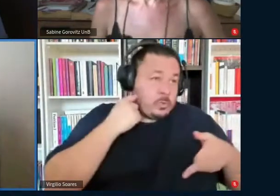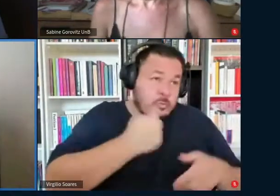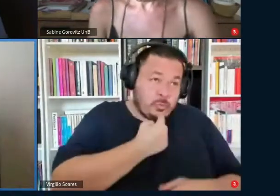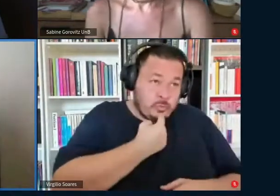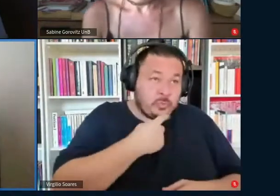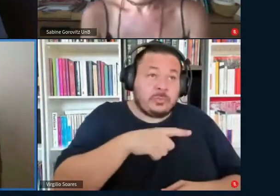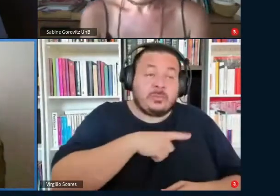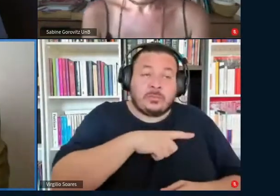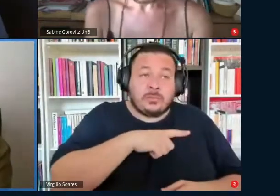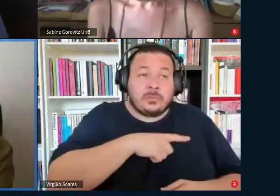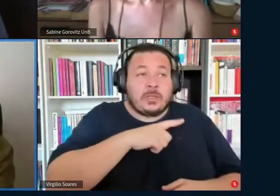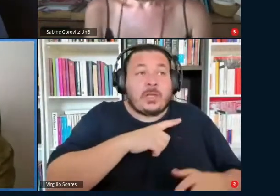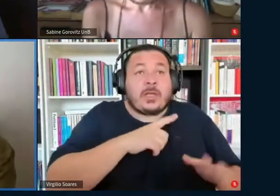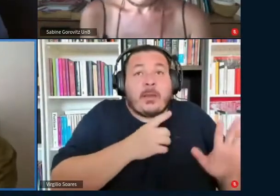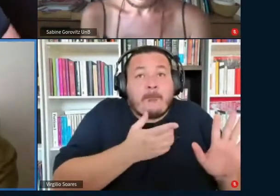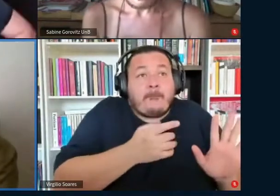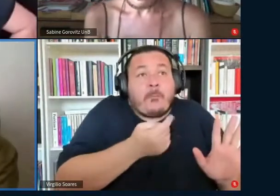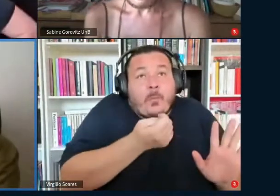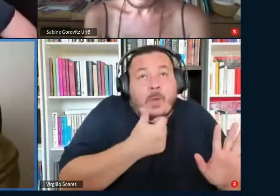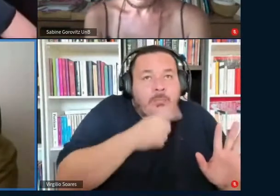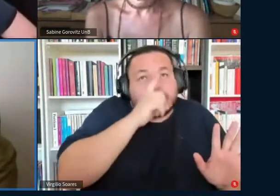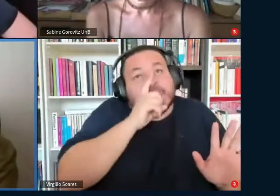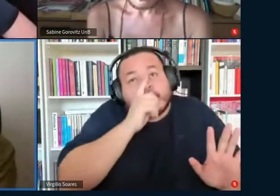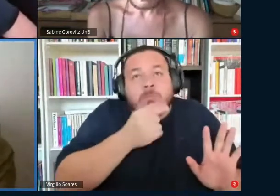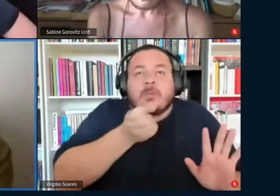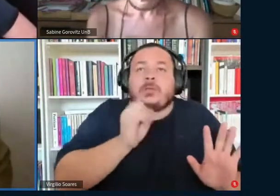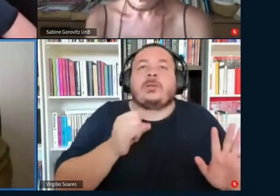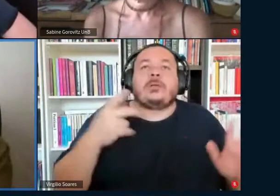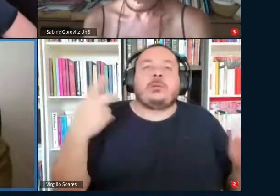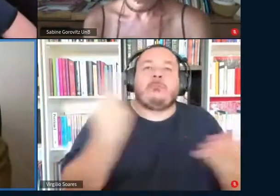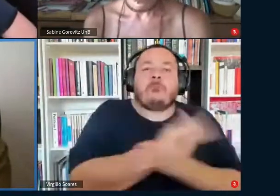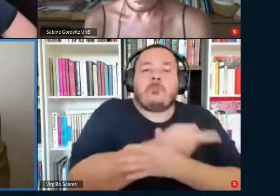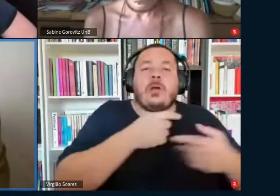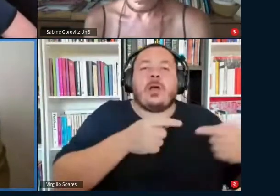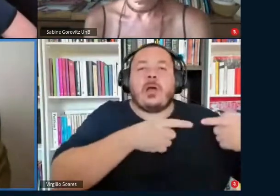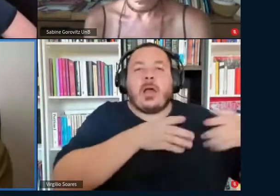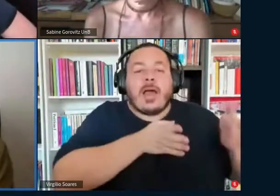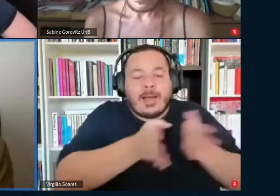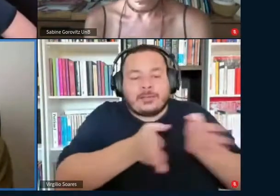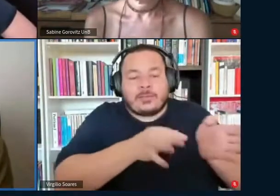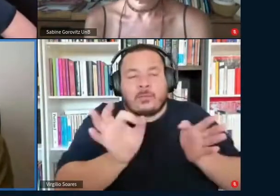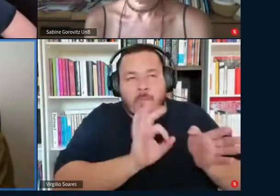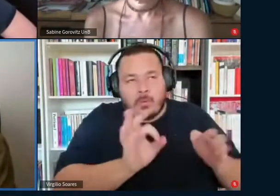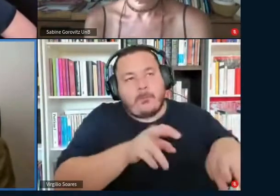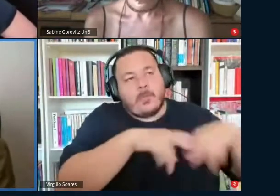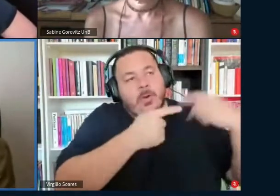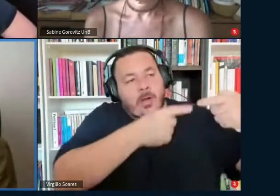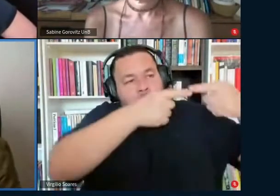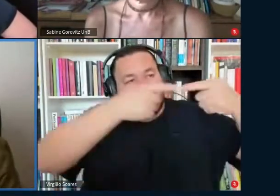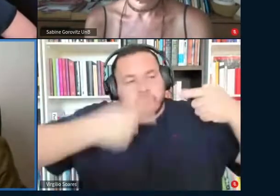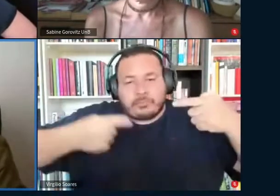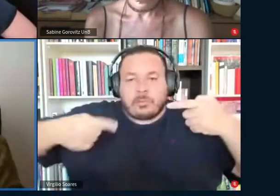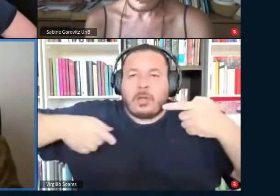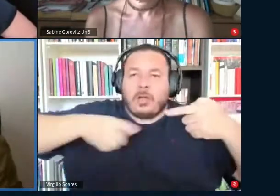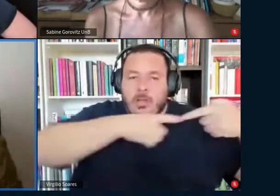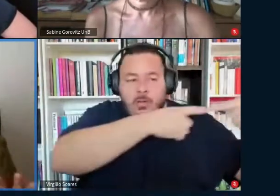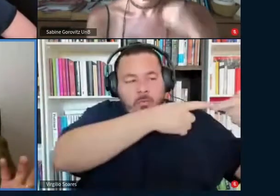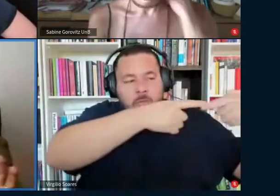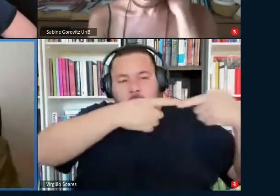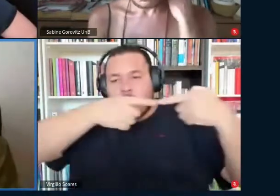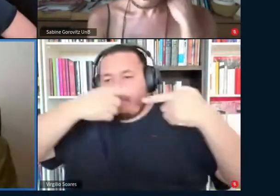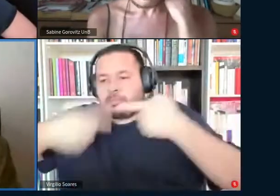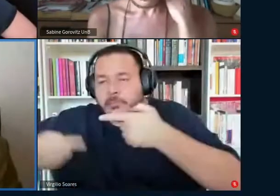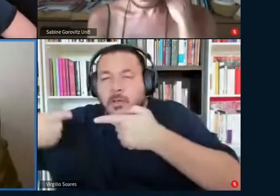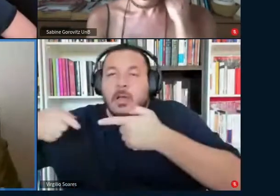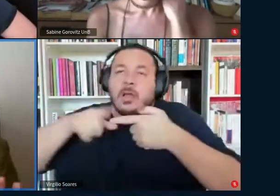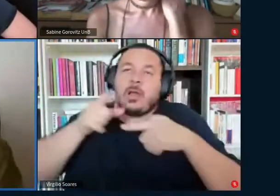acesso aos conteúdos legislativos por uma descontinuidade em um serviço público. Então, acho que é uma narrativa que entra dentro